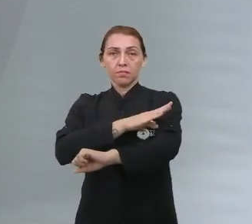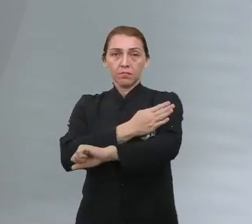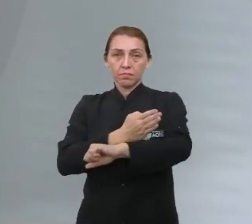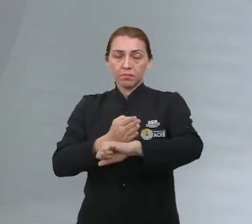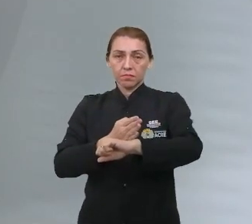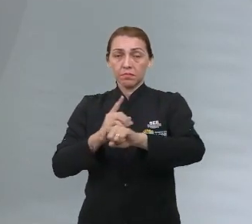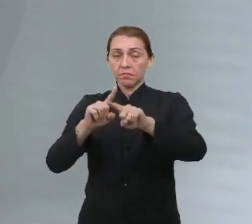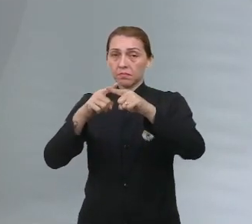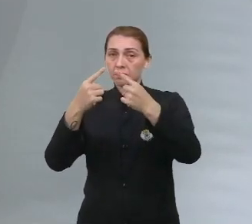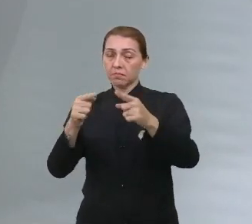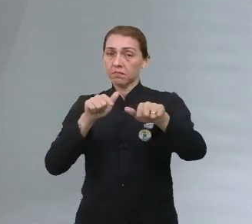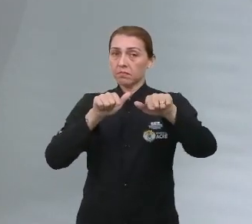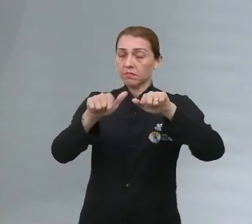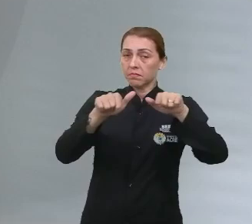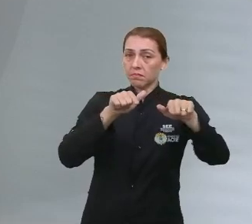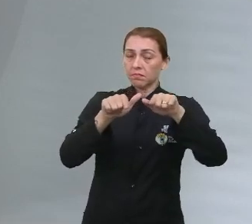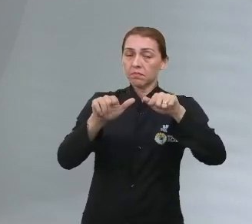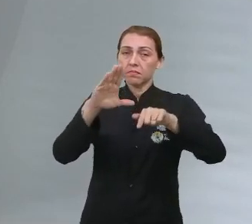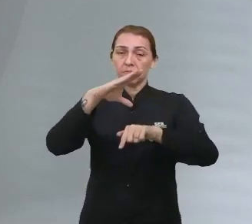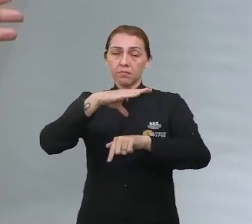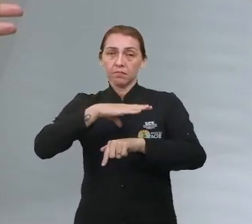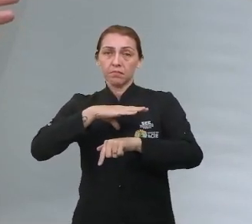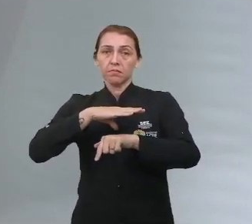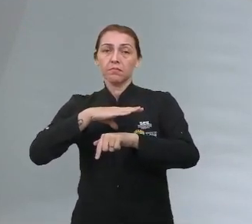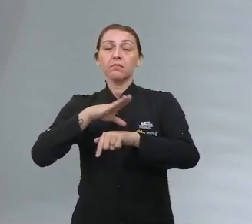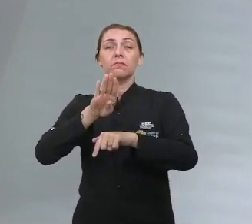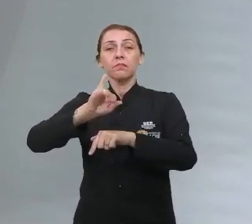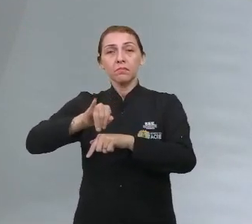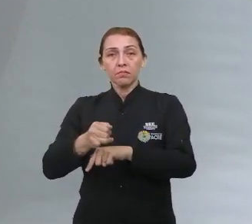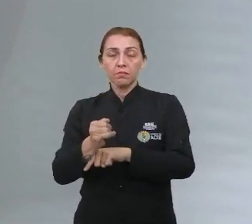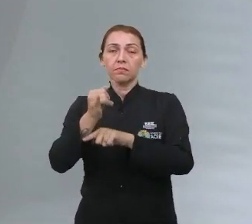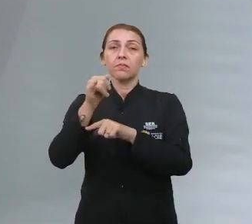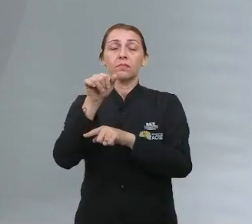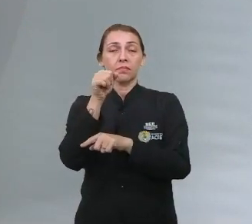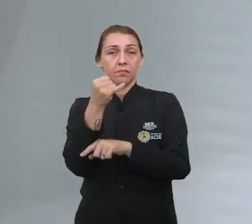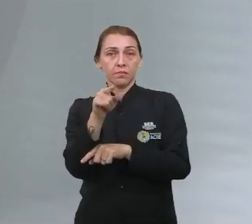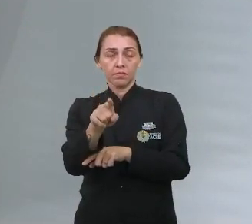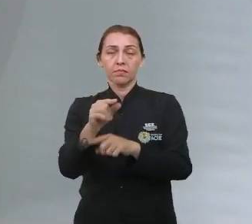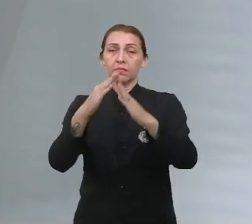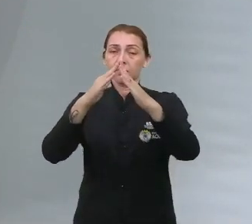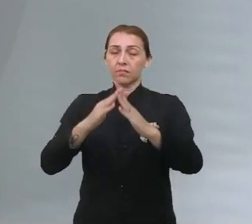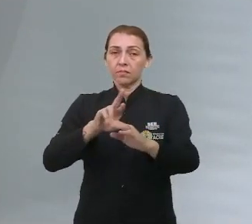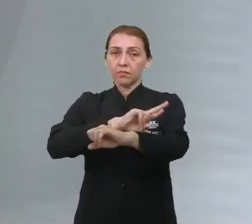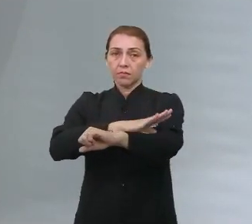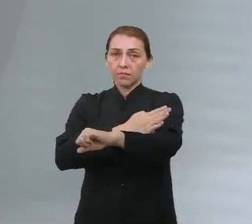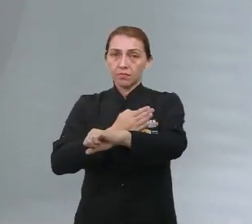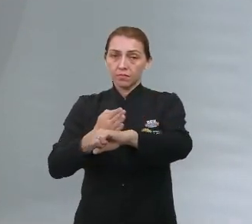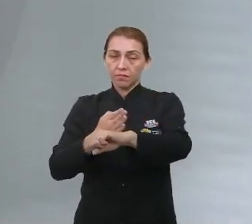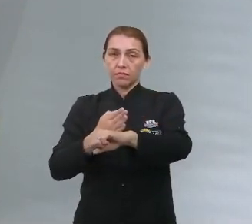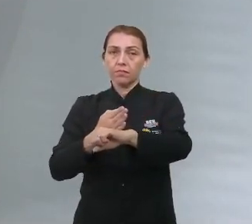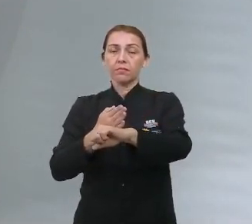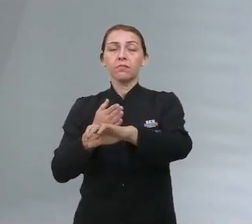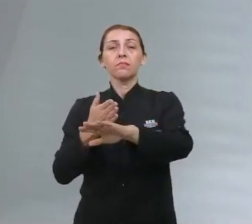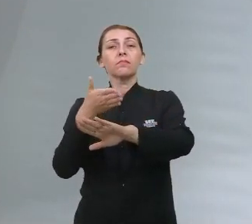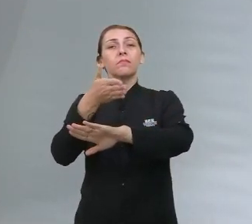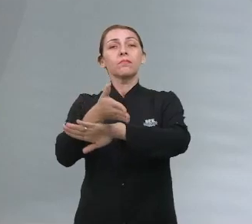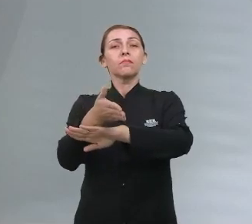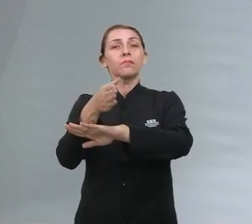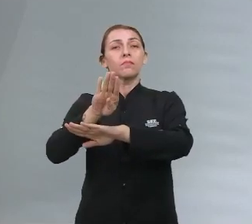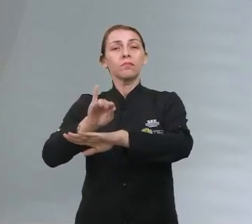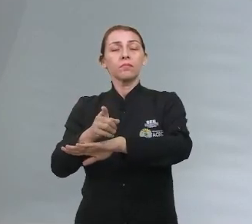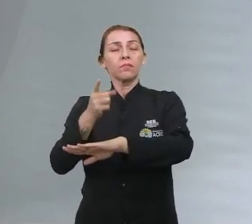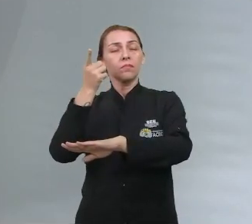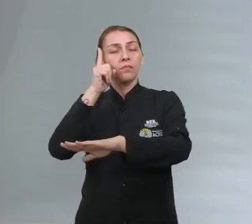Branco, mas trabalha na cidade do Bujari. Logo, se você mora em Rio Branco, vai para o Bujari todos os